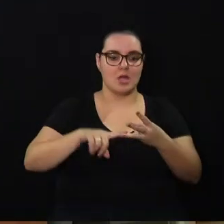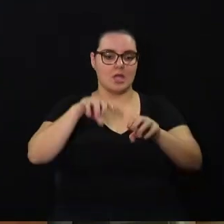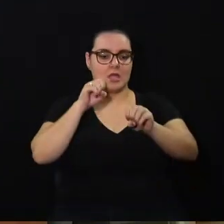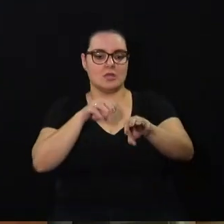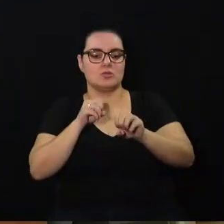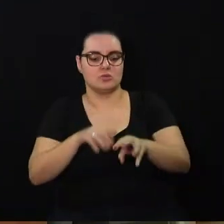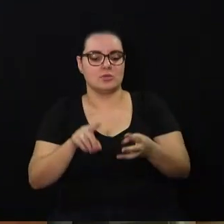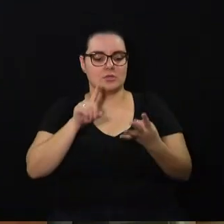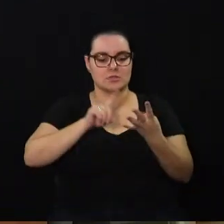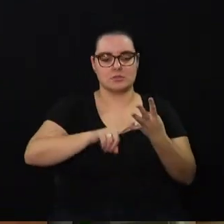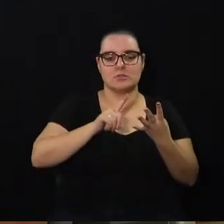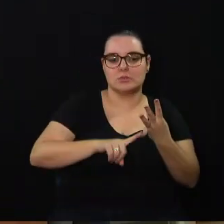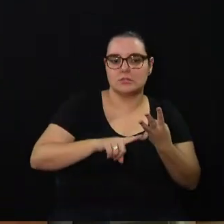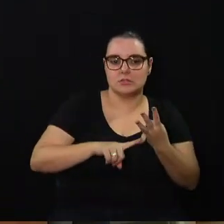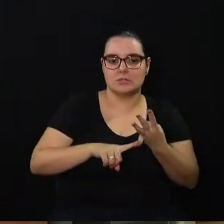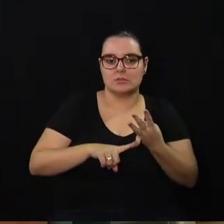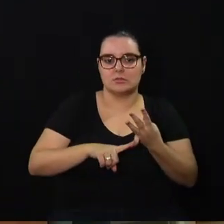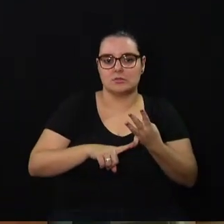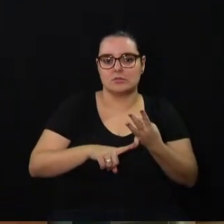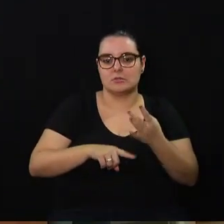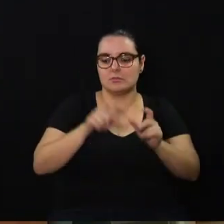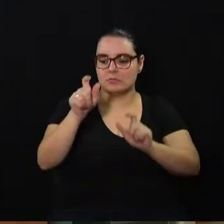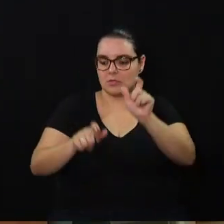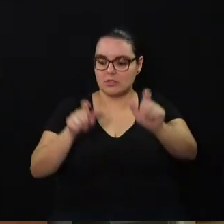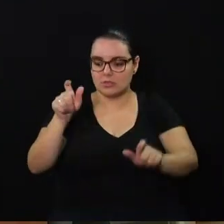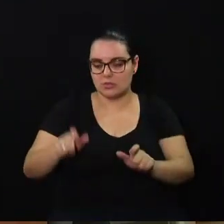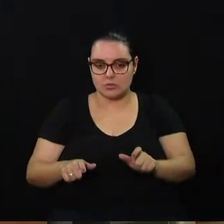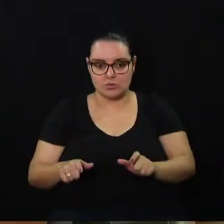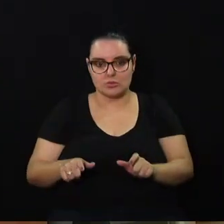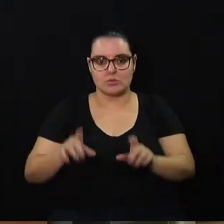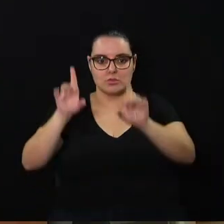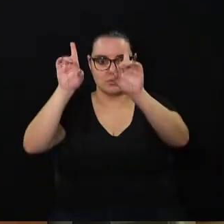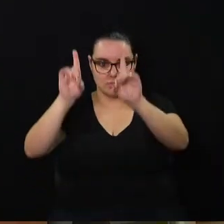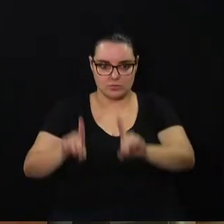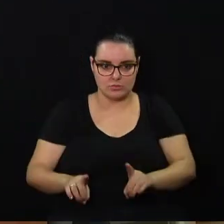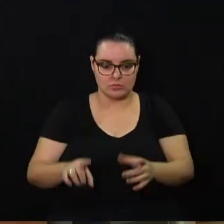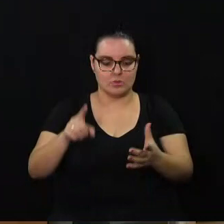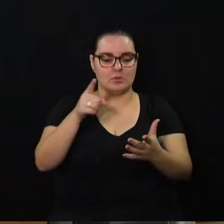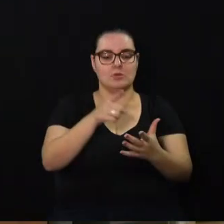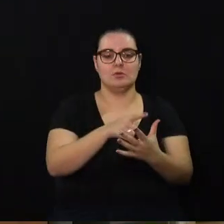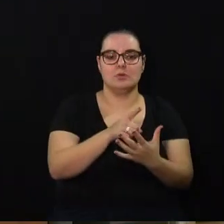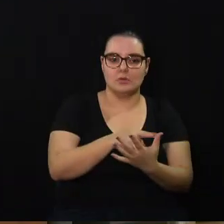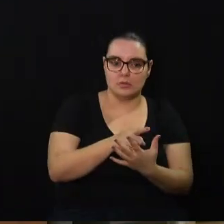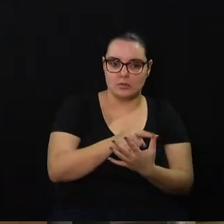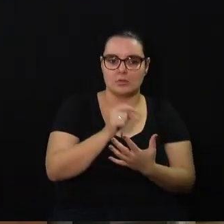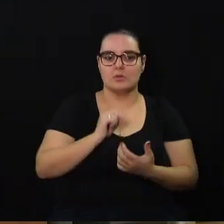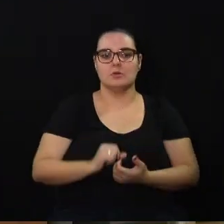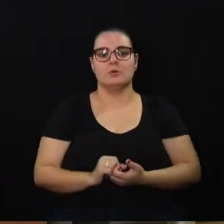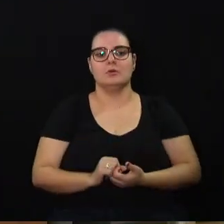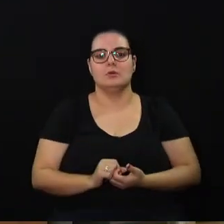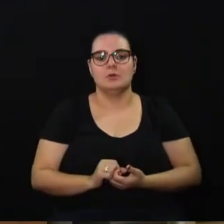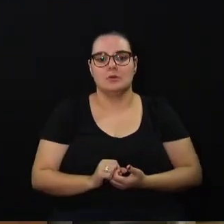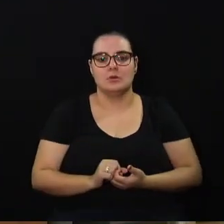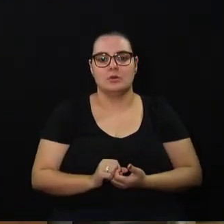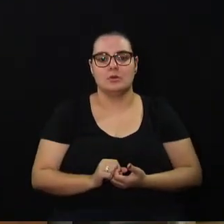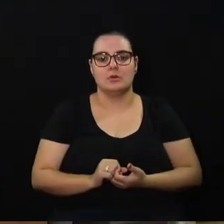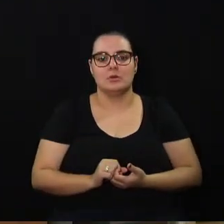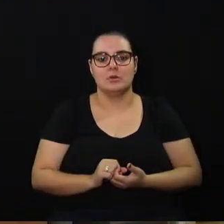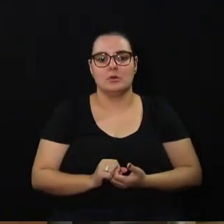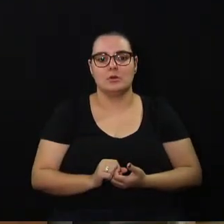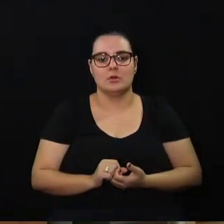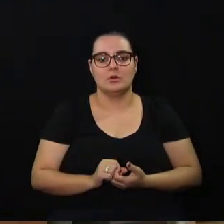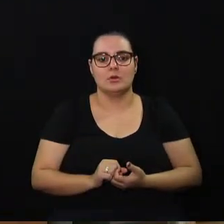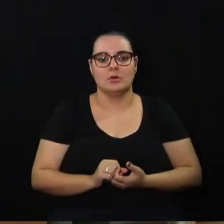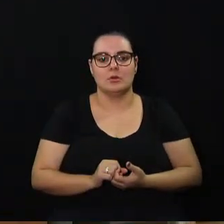presidente da comissão das pessoas com deficiência o presidente é da membros de